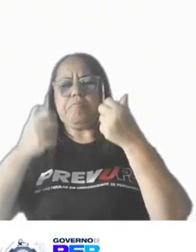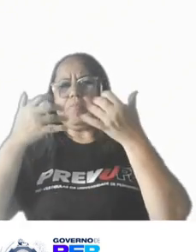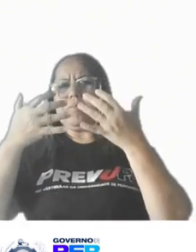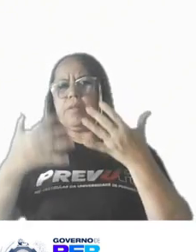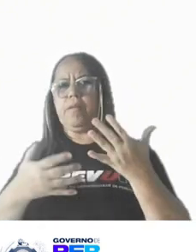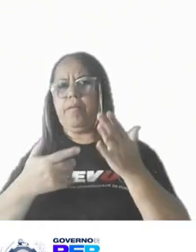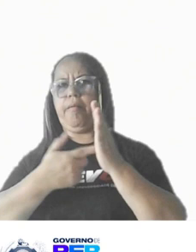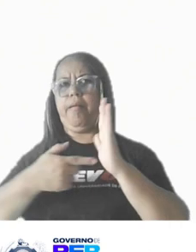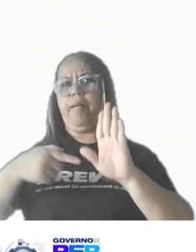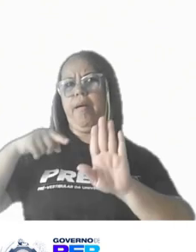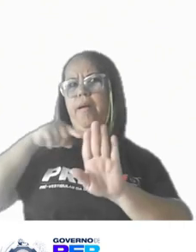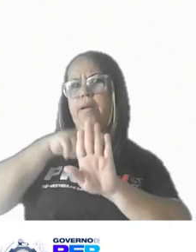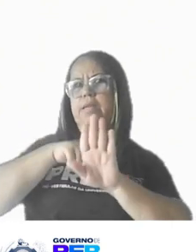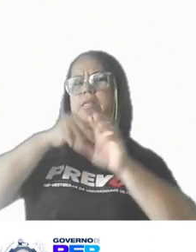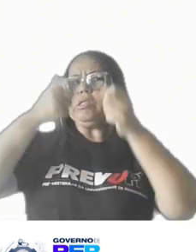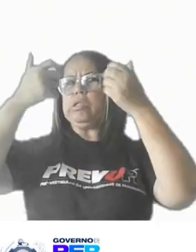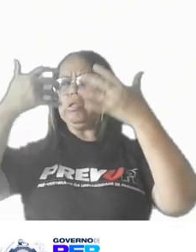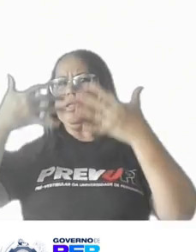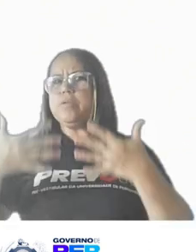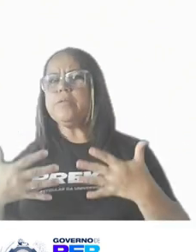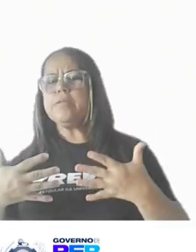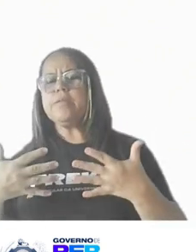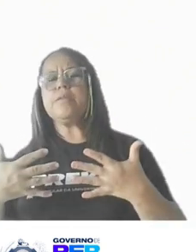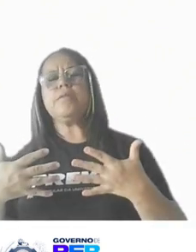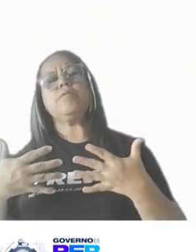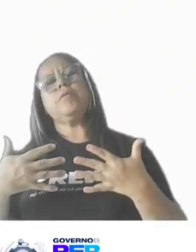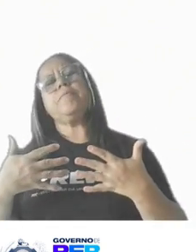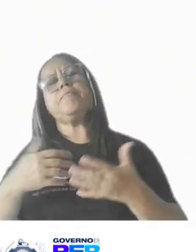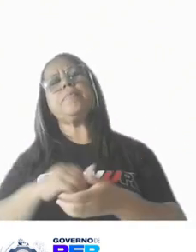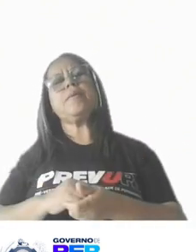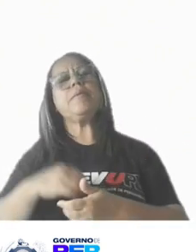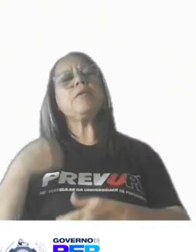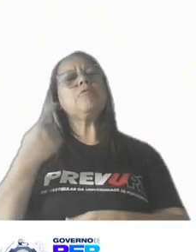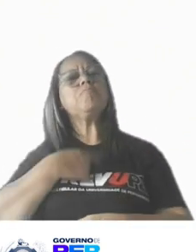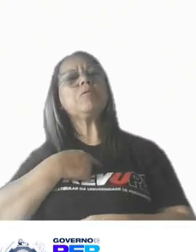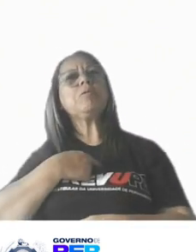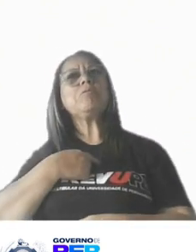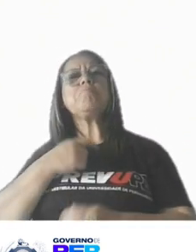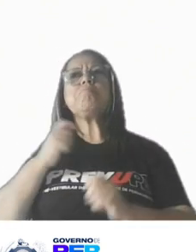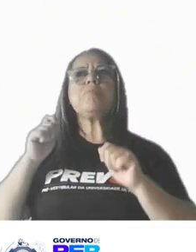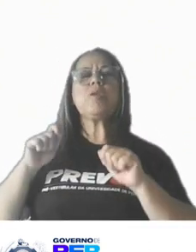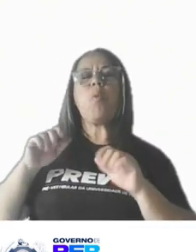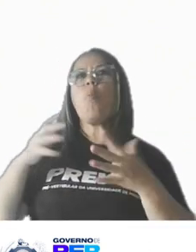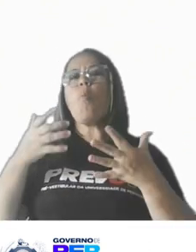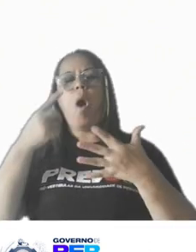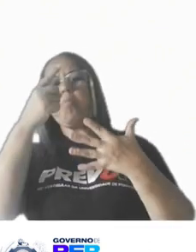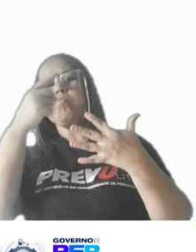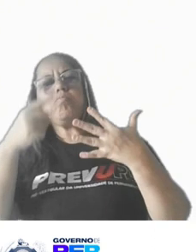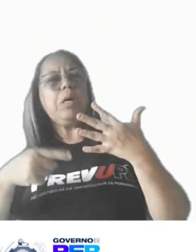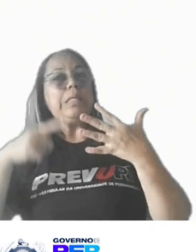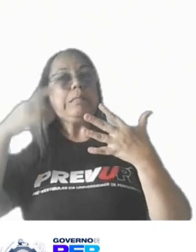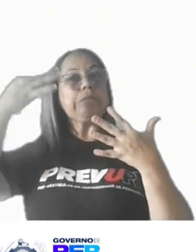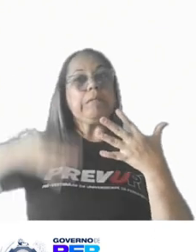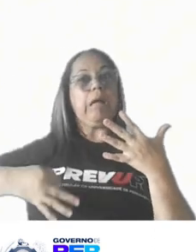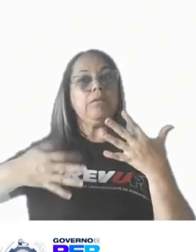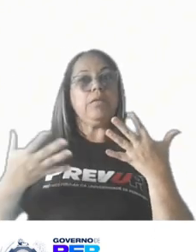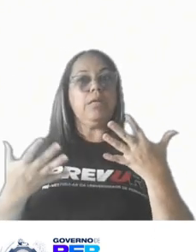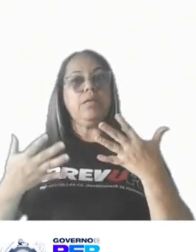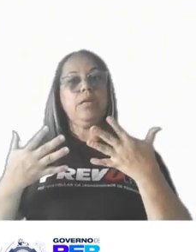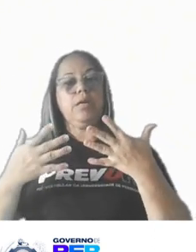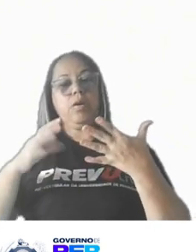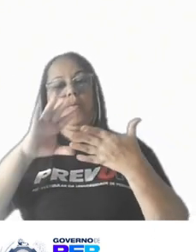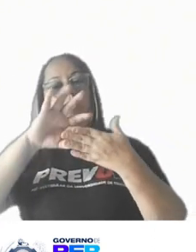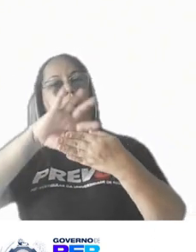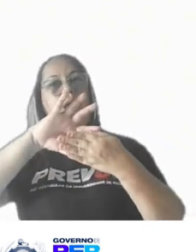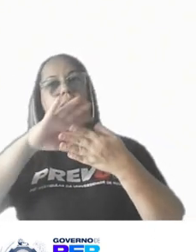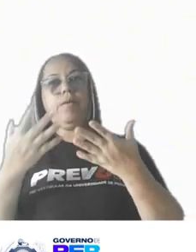a questão fala, Que aparecem nas alternativas, para a gente poder ver qual delas é a correta e